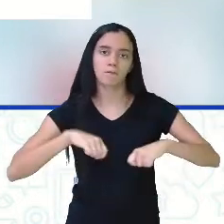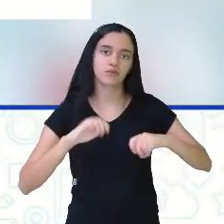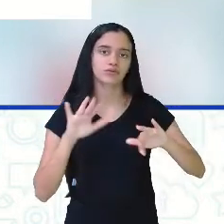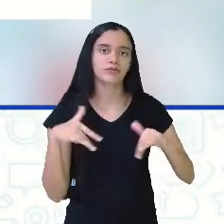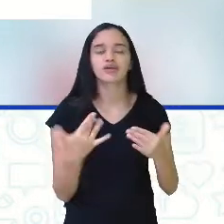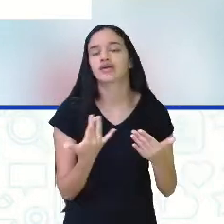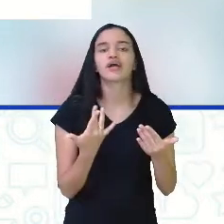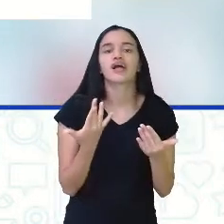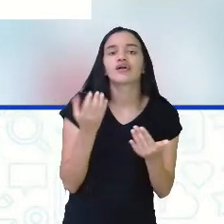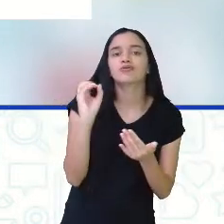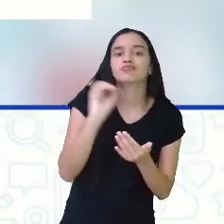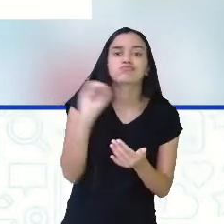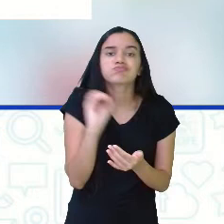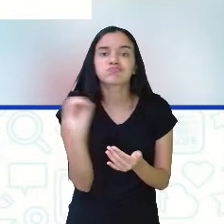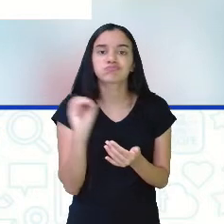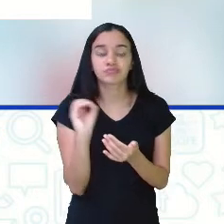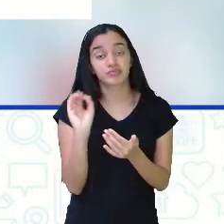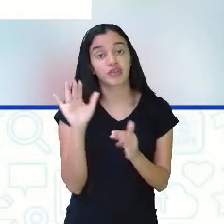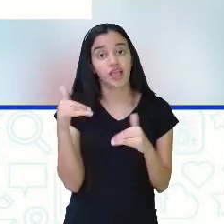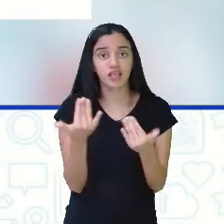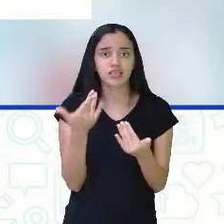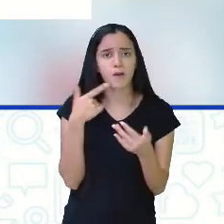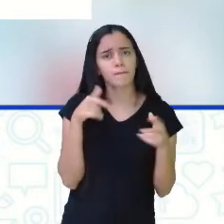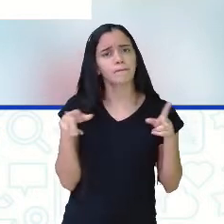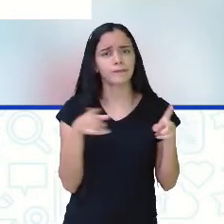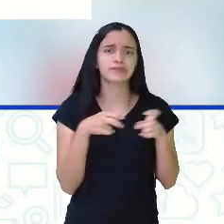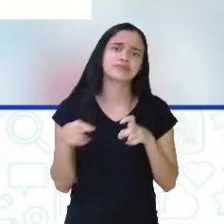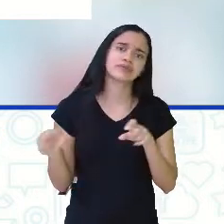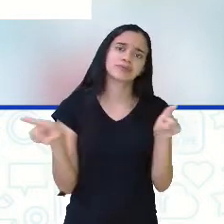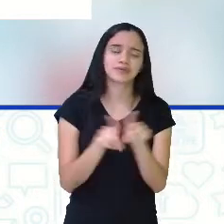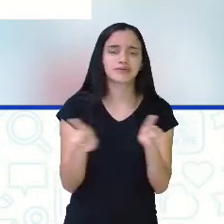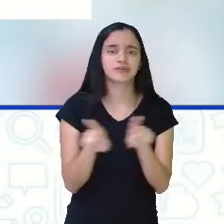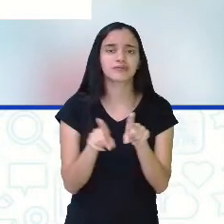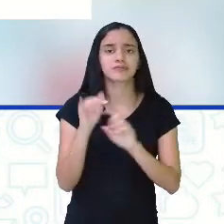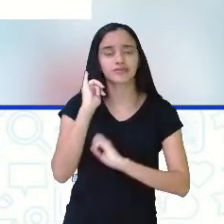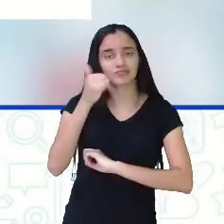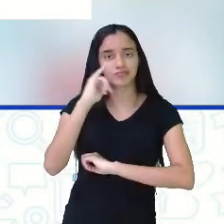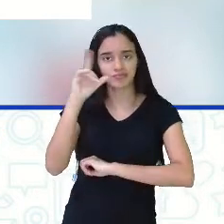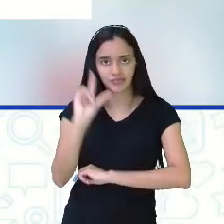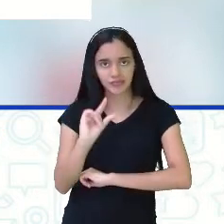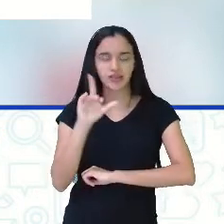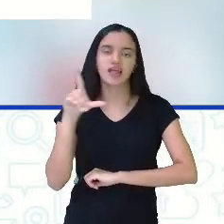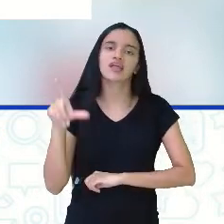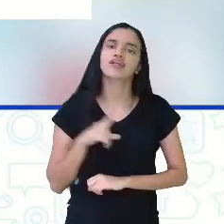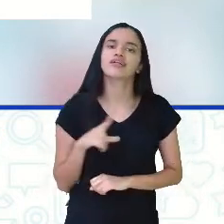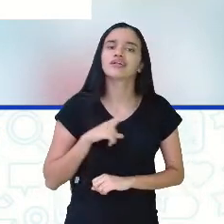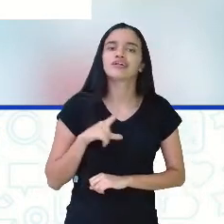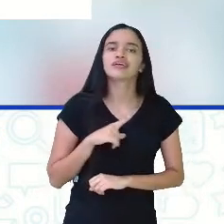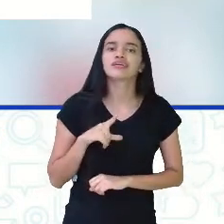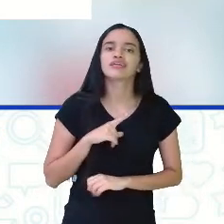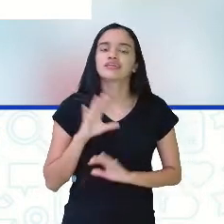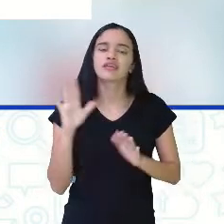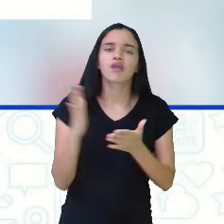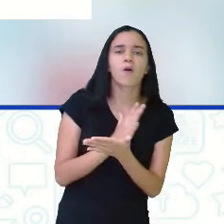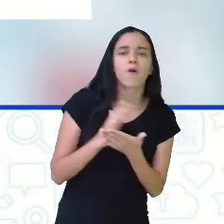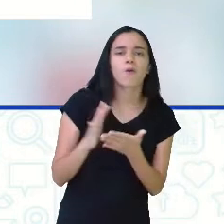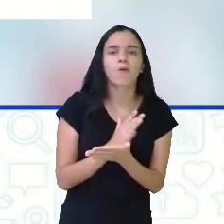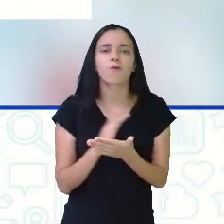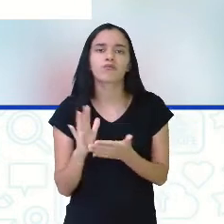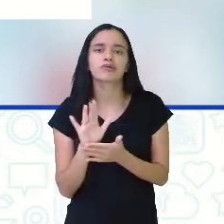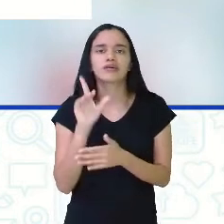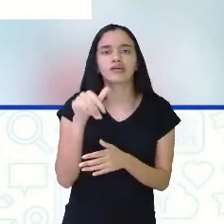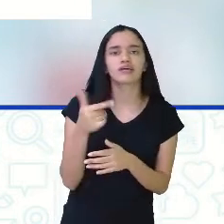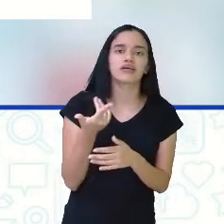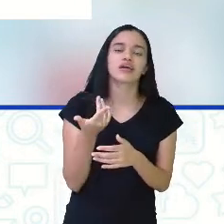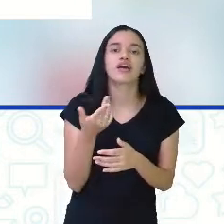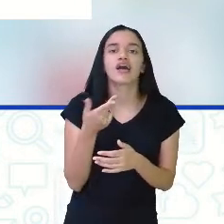que acabou não sendo nada. E aí reparem também que os minicontos, eles tendem, alguns,